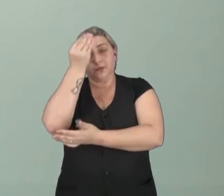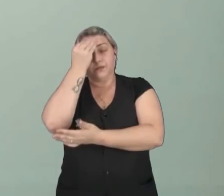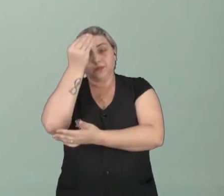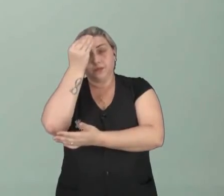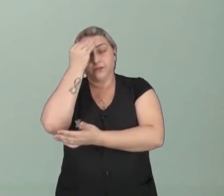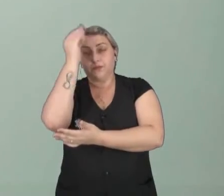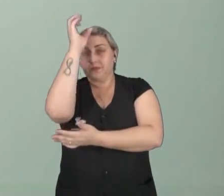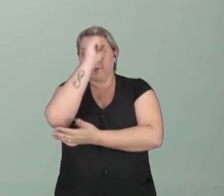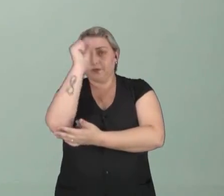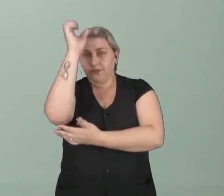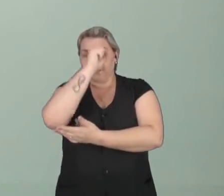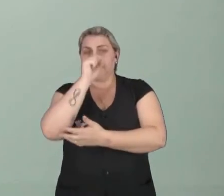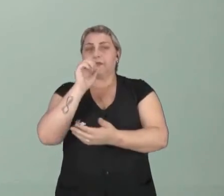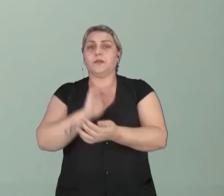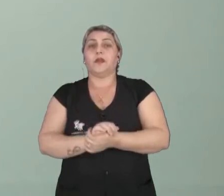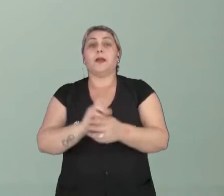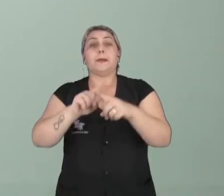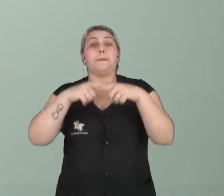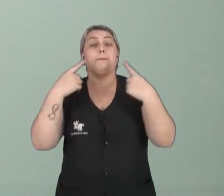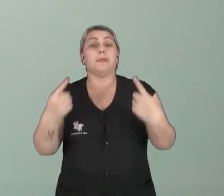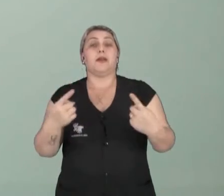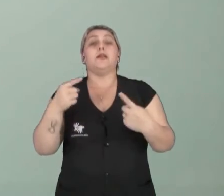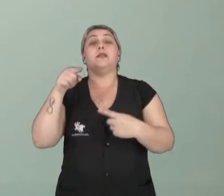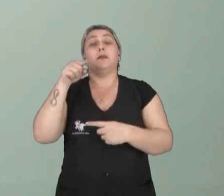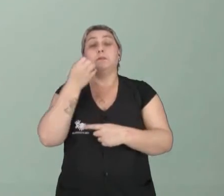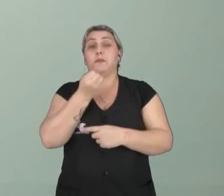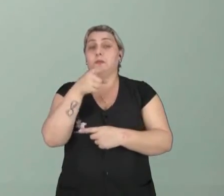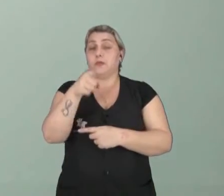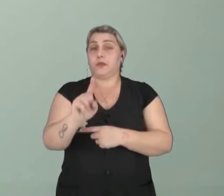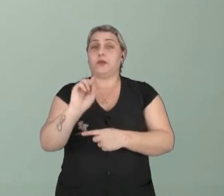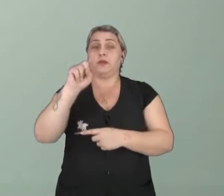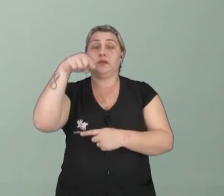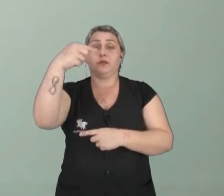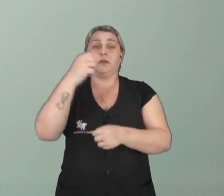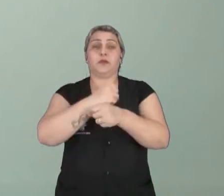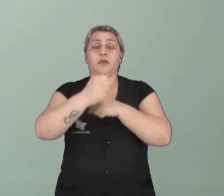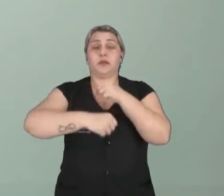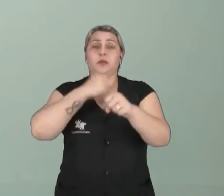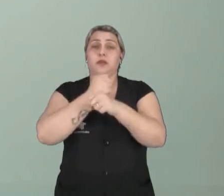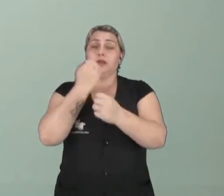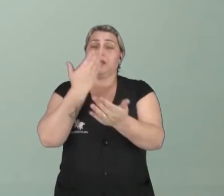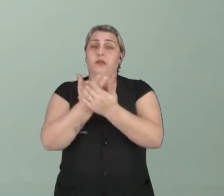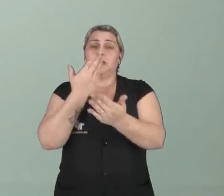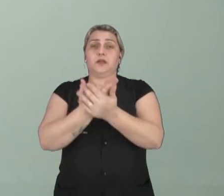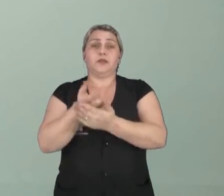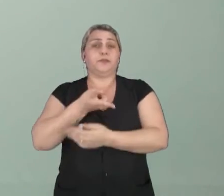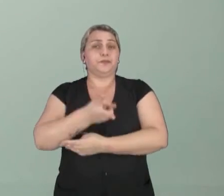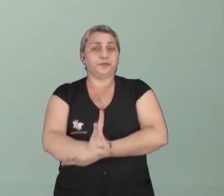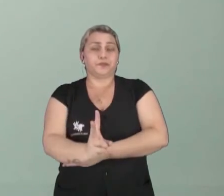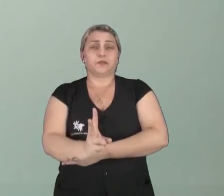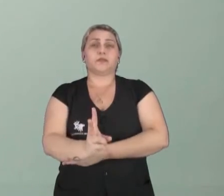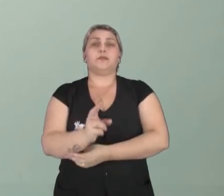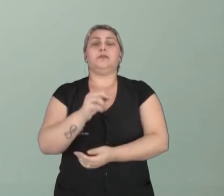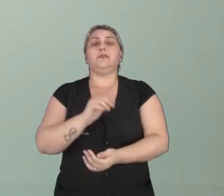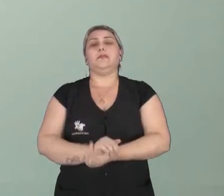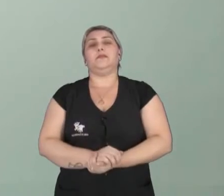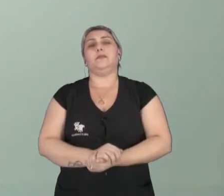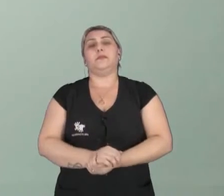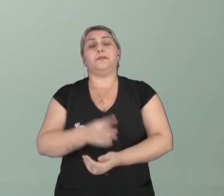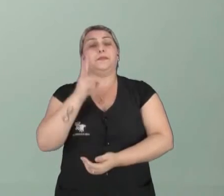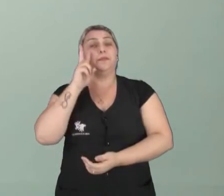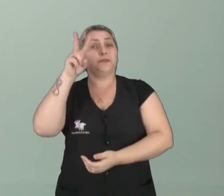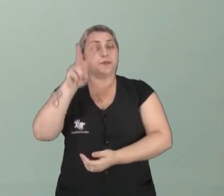decorar e aprender né mas isso aí vai servir para vocês no próximo ano também vocês vão continuar dando